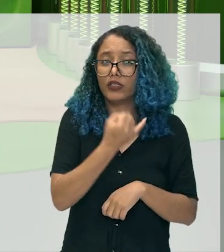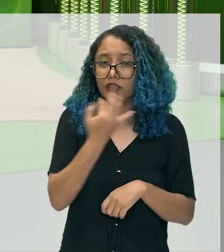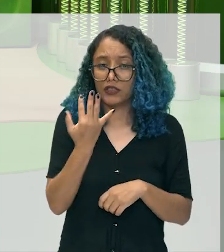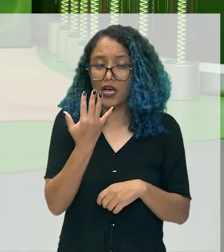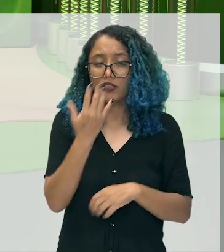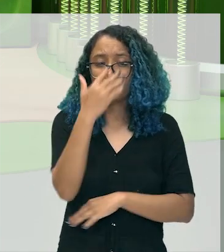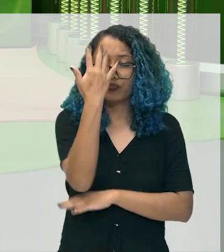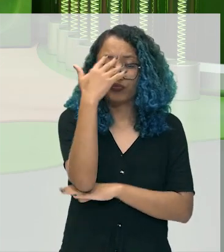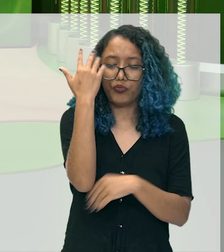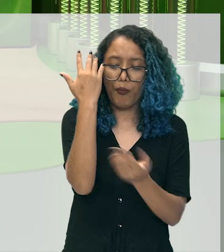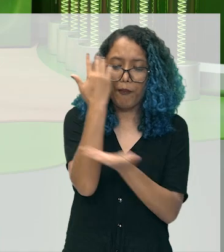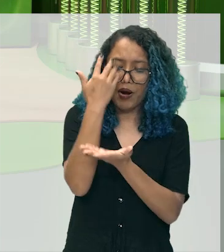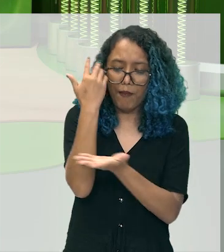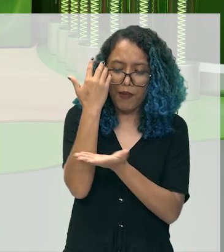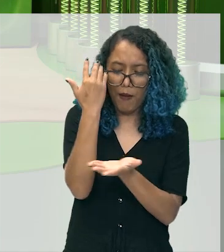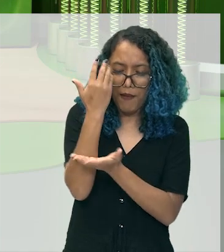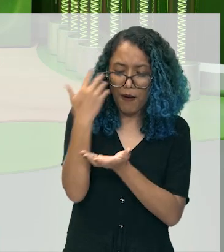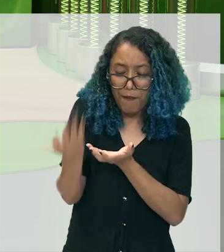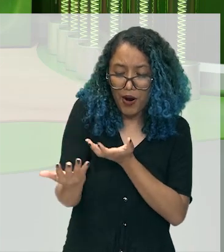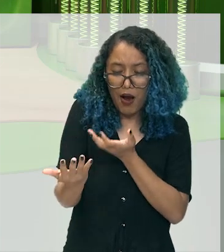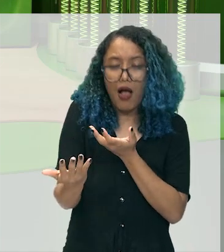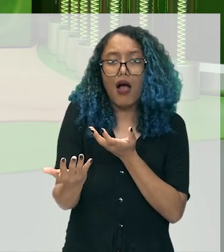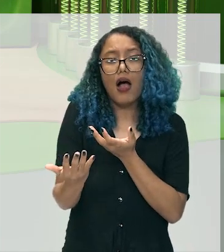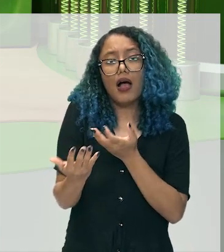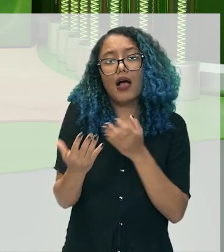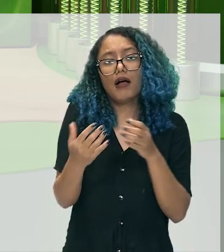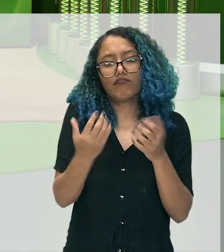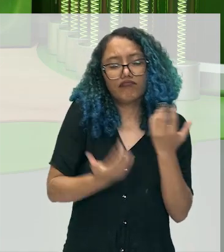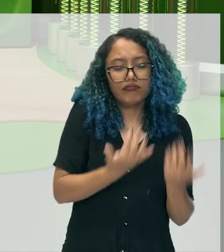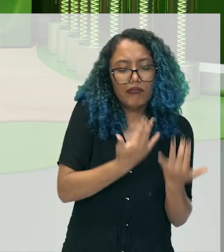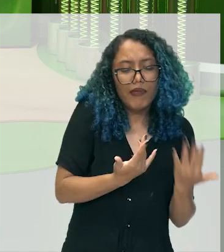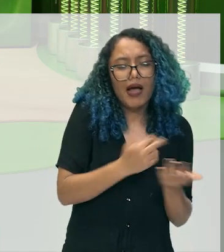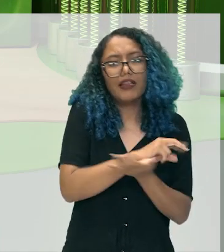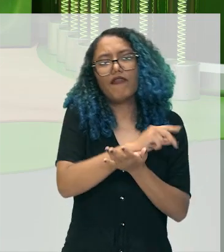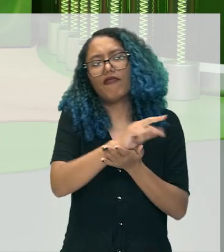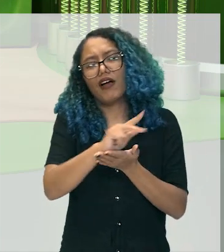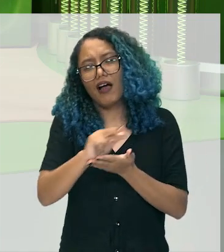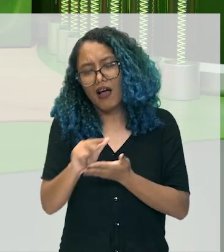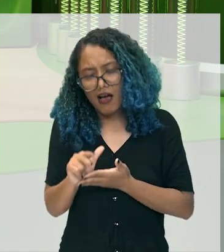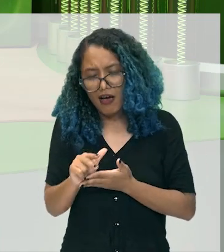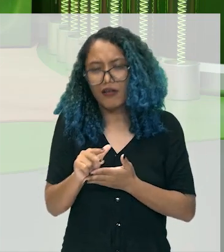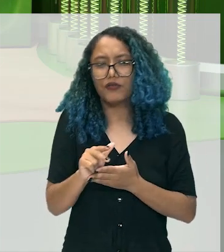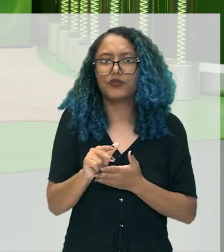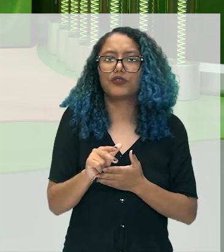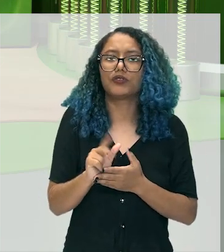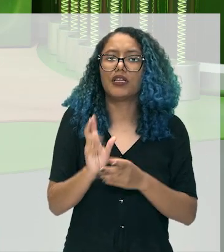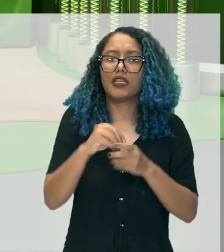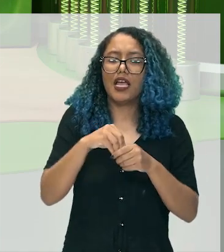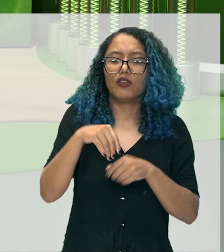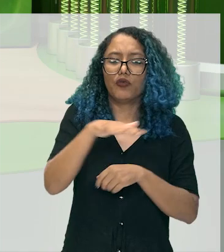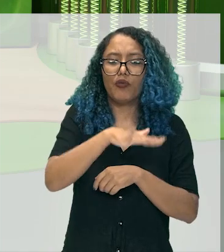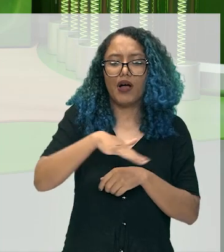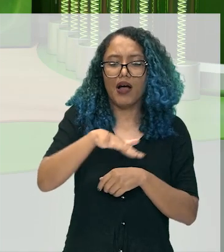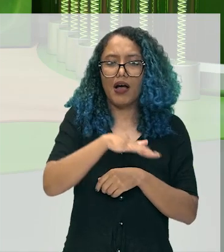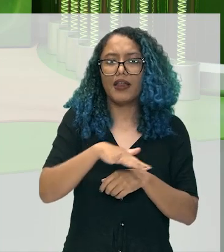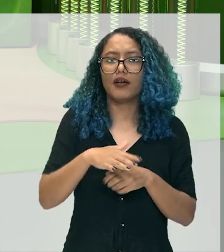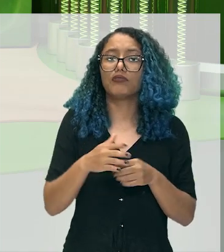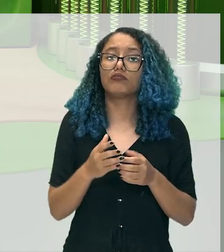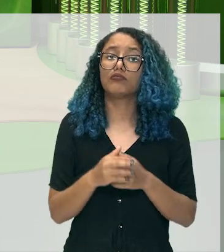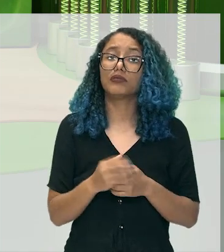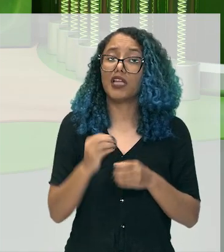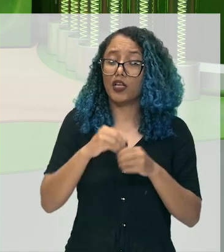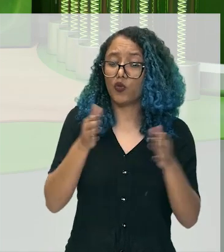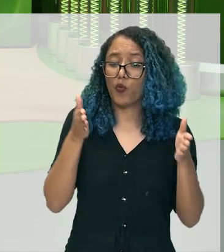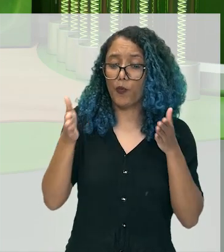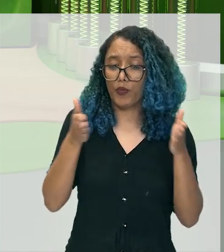de desmatamento quanto de queimadas e outros estudos em uma região ao longo do tempo, tá